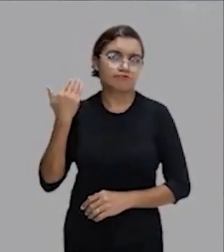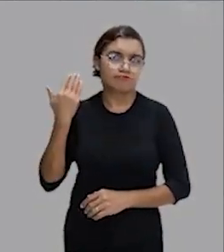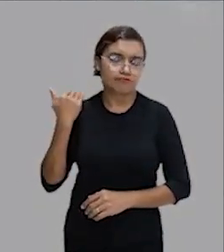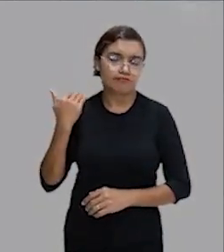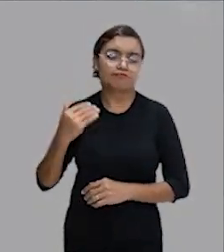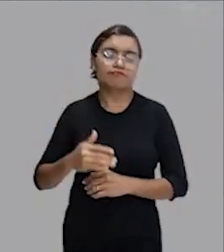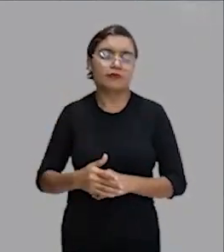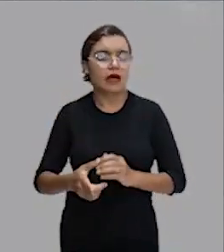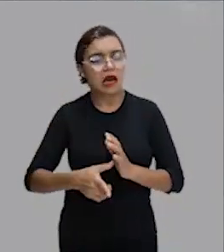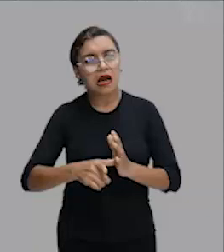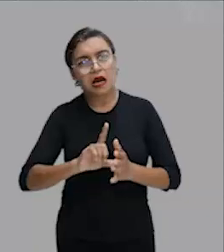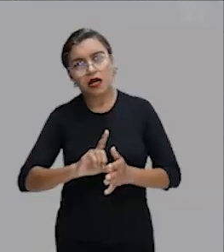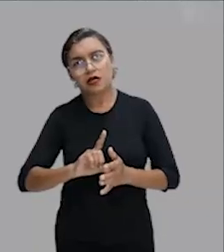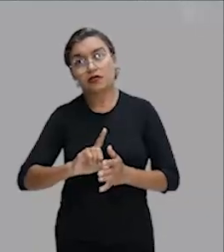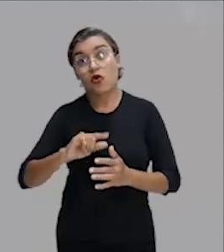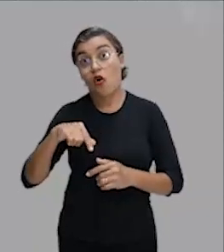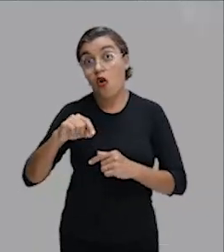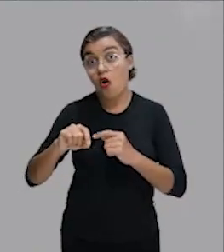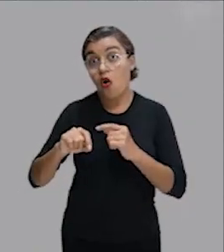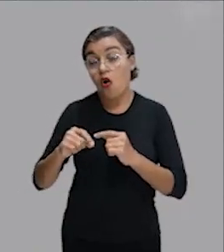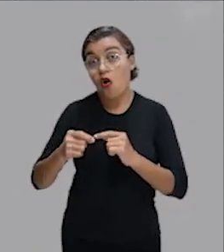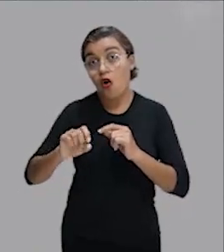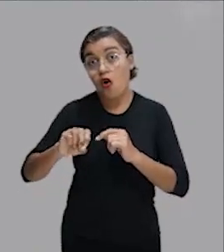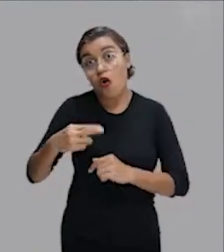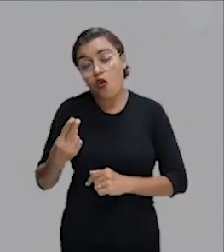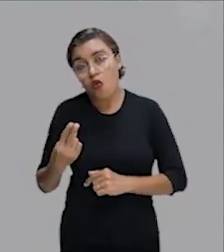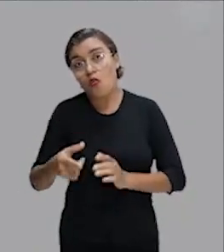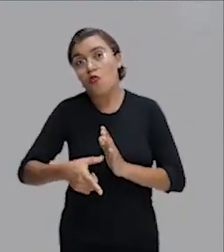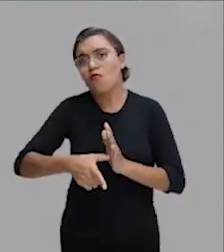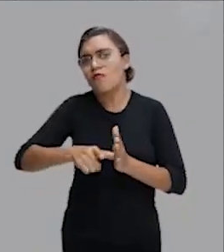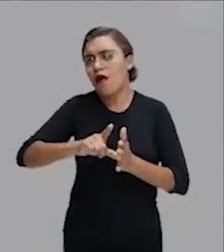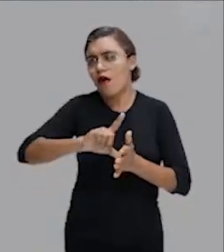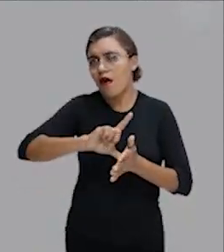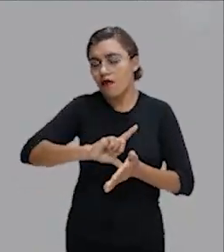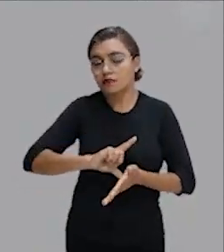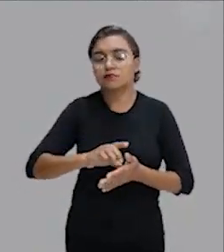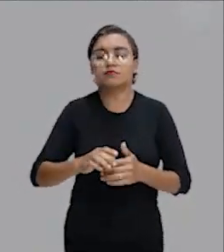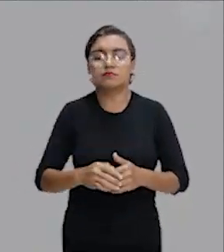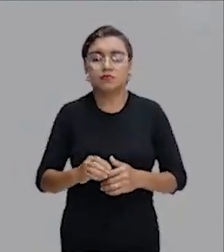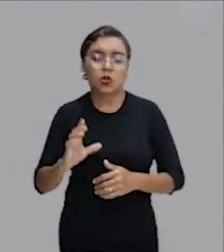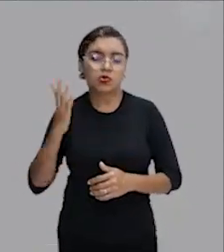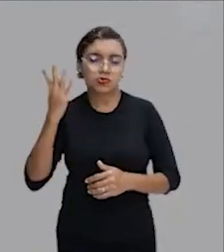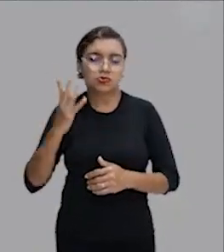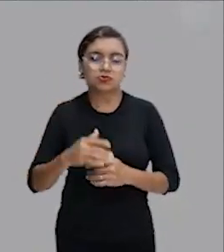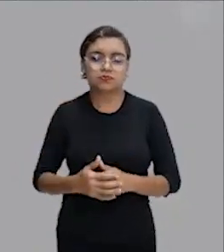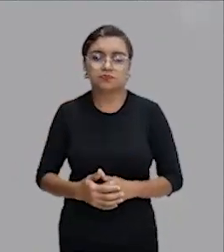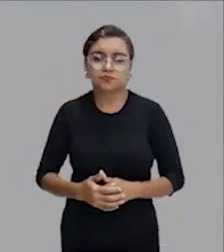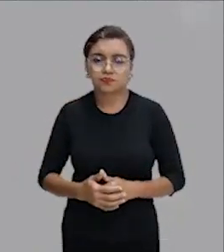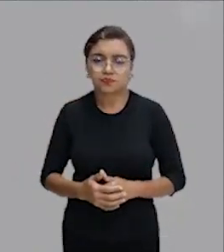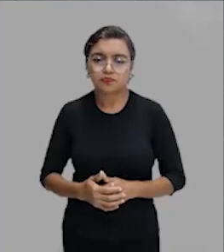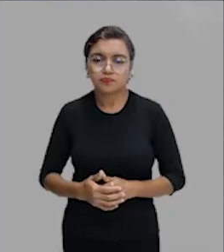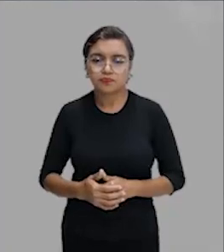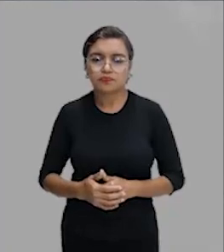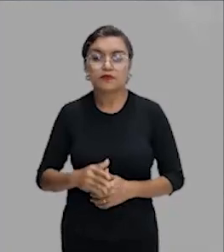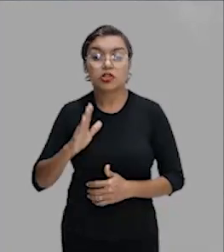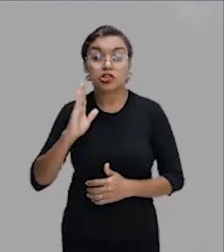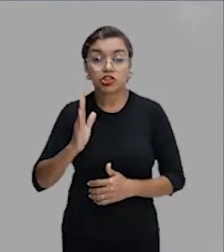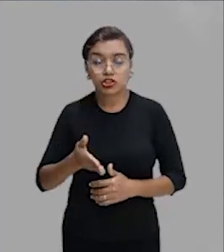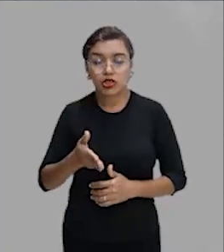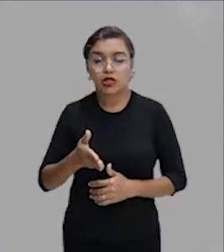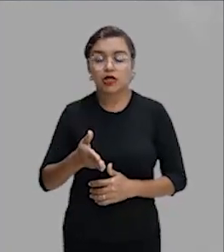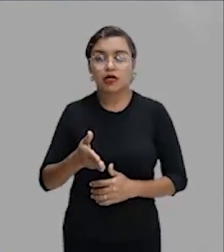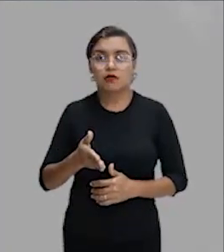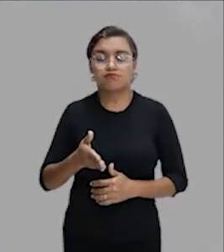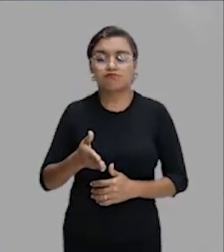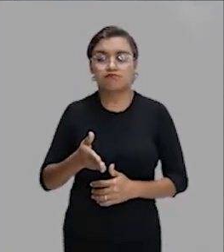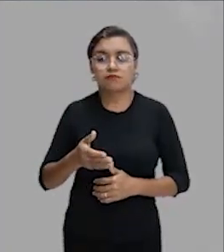aconteceram anteriormente ou mais cedo do que elas eram esperadas. I've already been to Italy. Eu já estive na